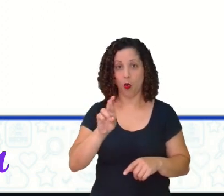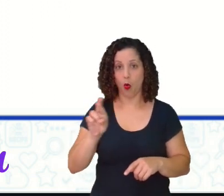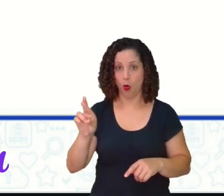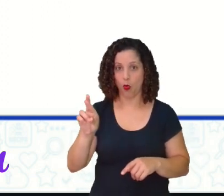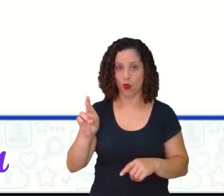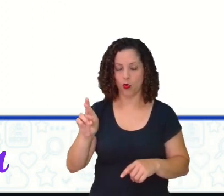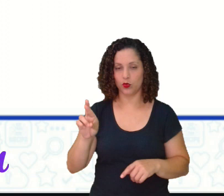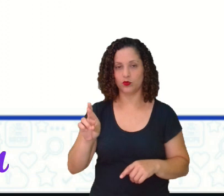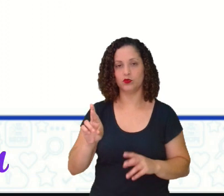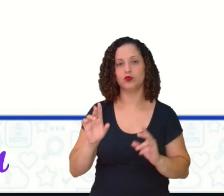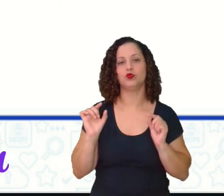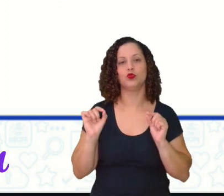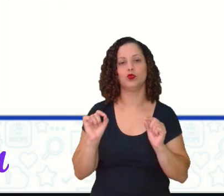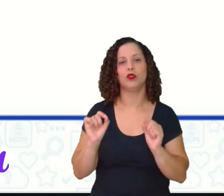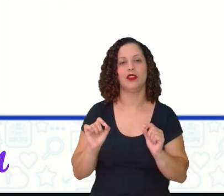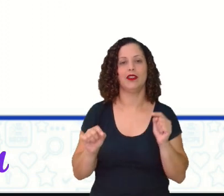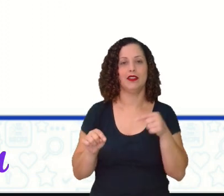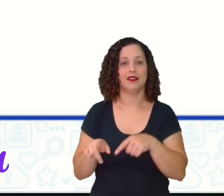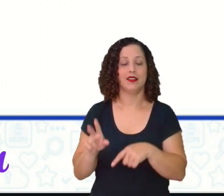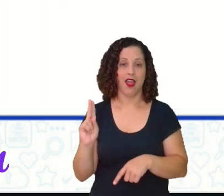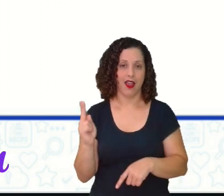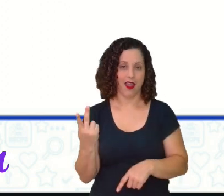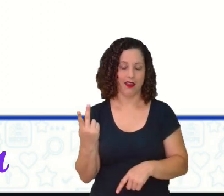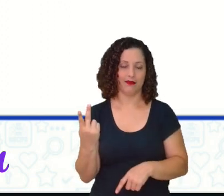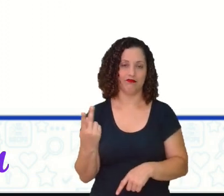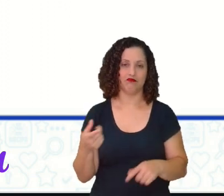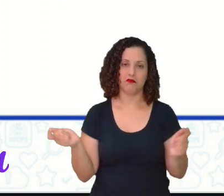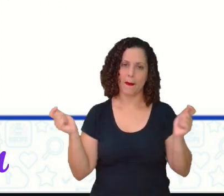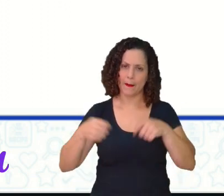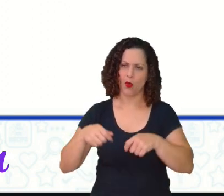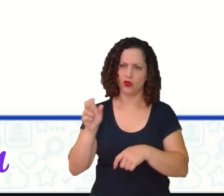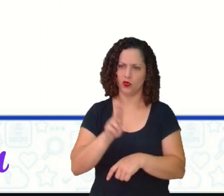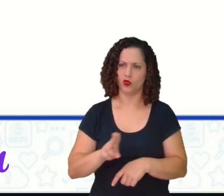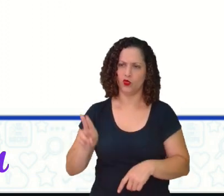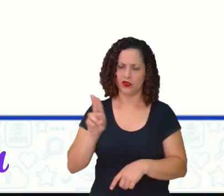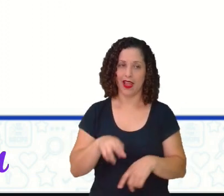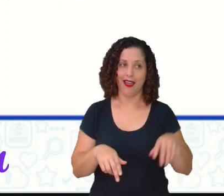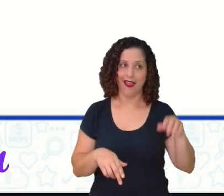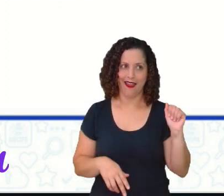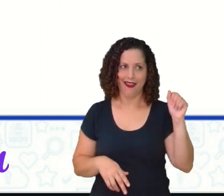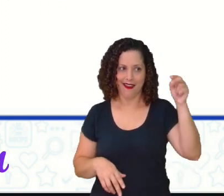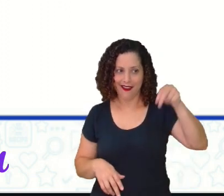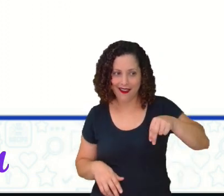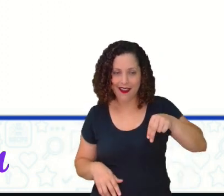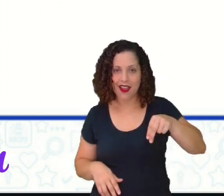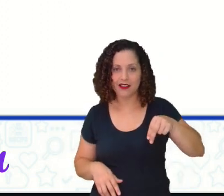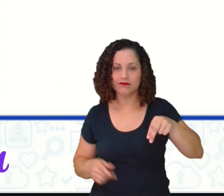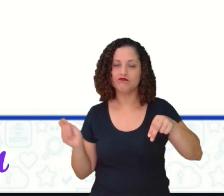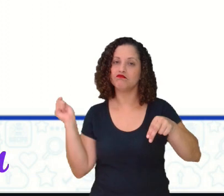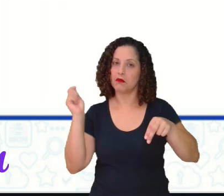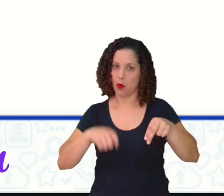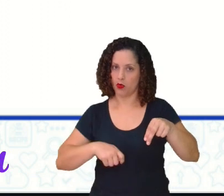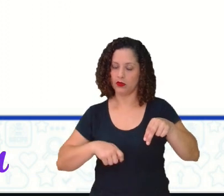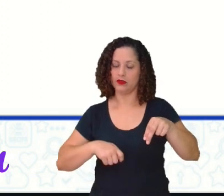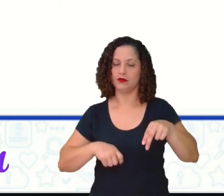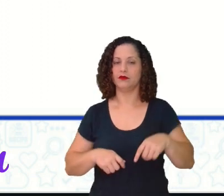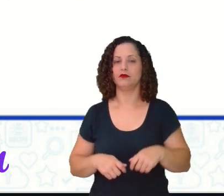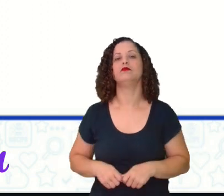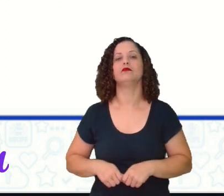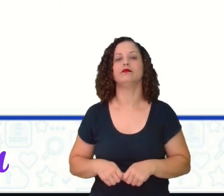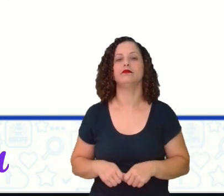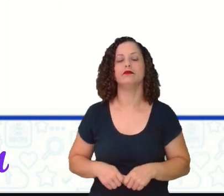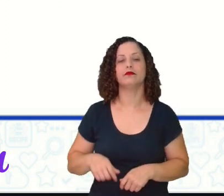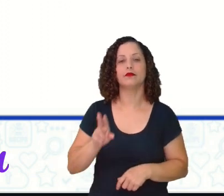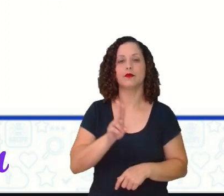mudo. Por isso que a gente fala an hour. Pode usar o an hour? Pode. Em inglês é permitido usar o